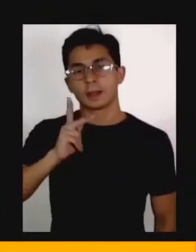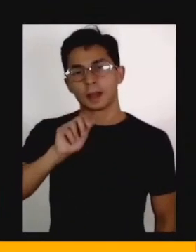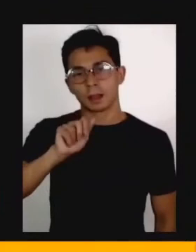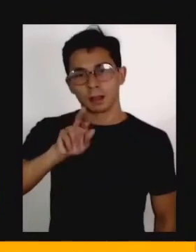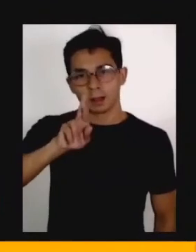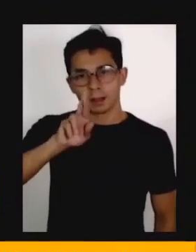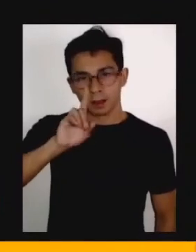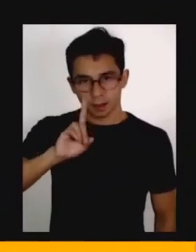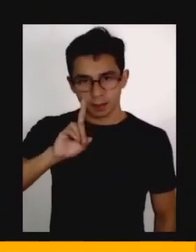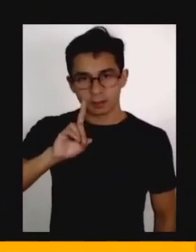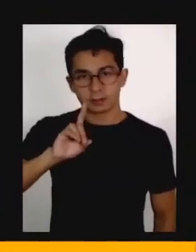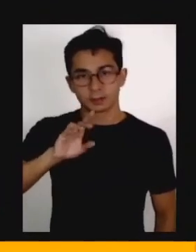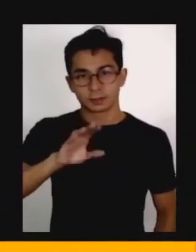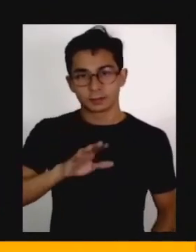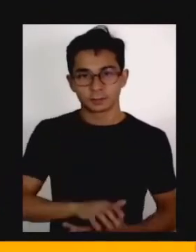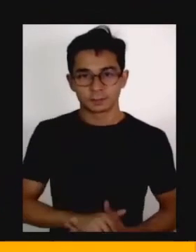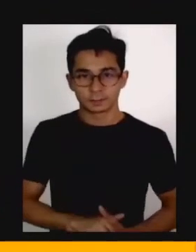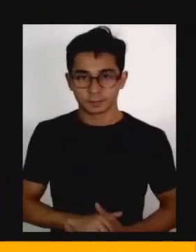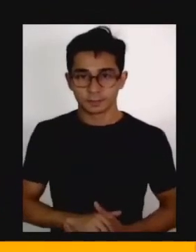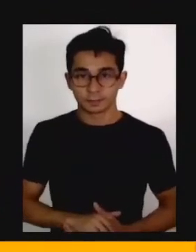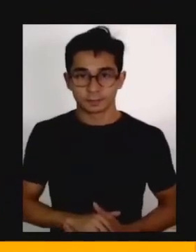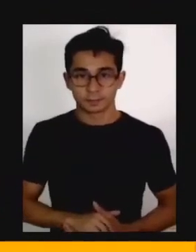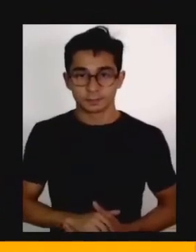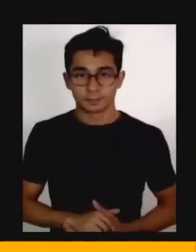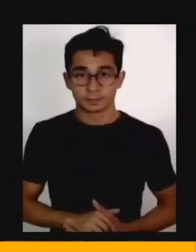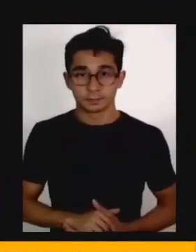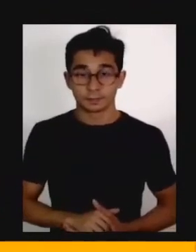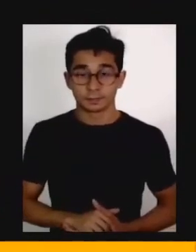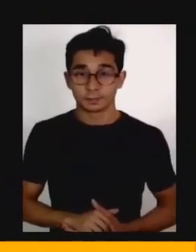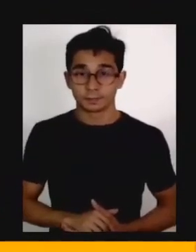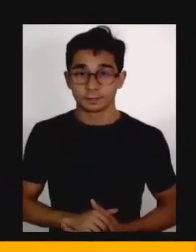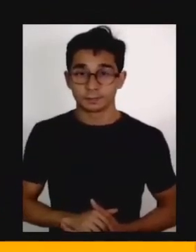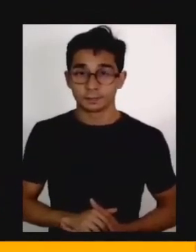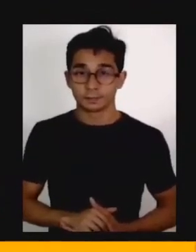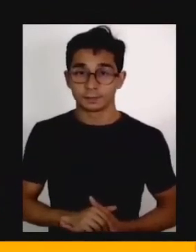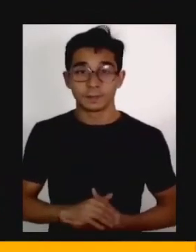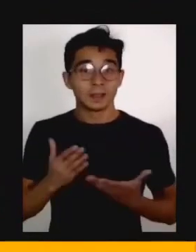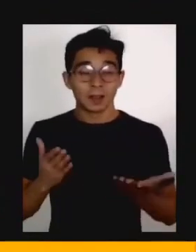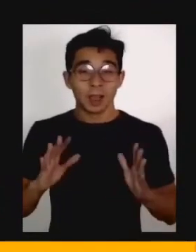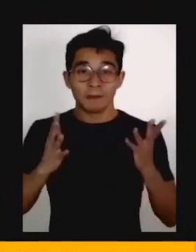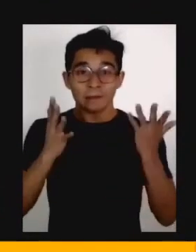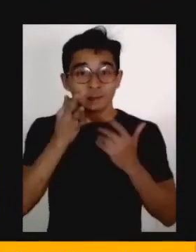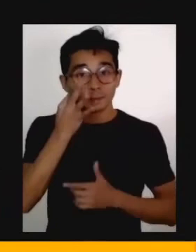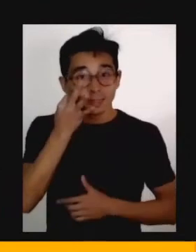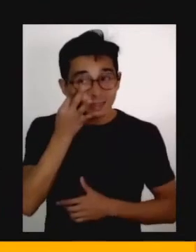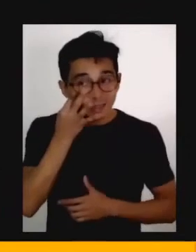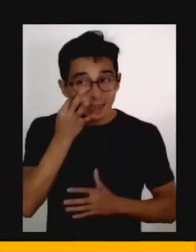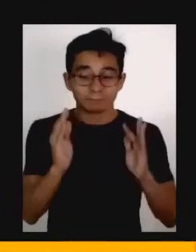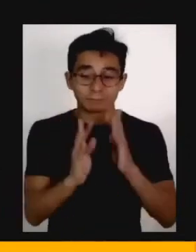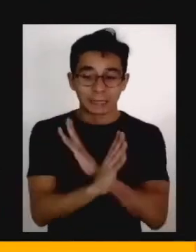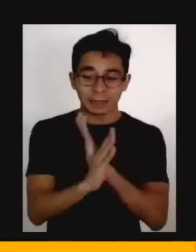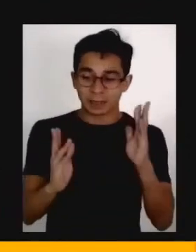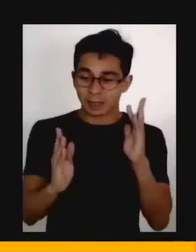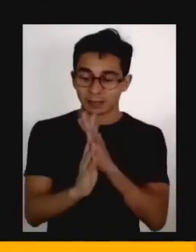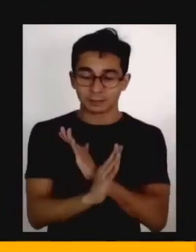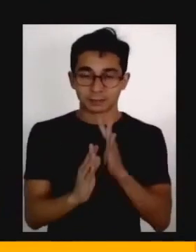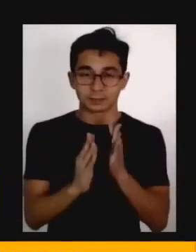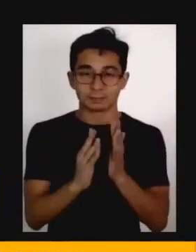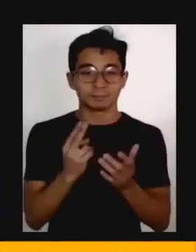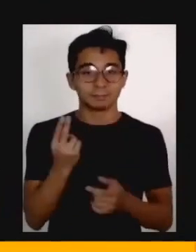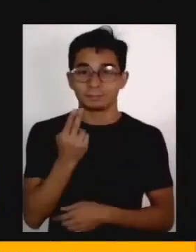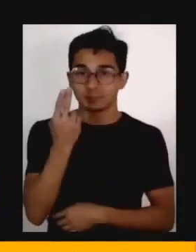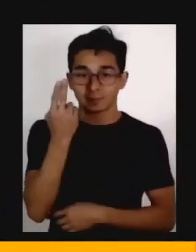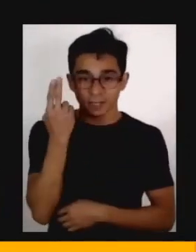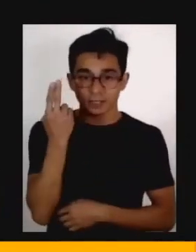em si, a gente não tinha muito o que fazer, a gente tinha que fazer uma webinar, não dava para reunir as pessoas fisicamente. E aí aqui, vocês conseguem já